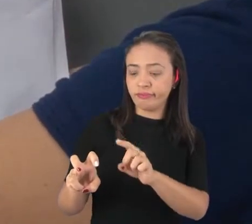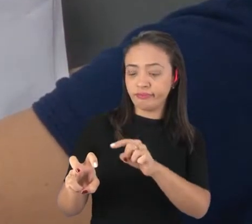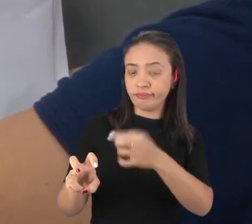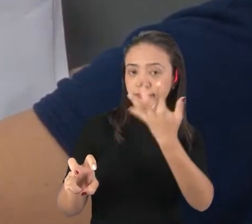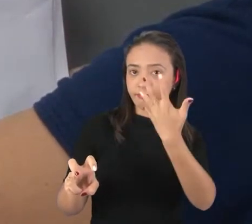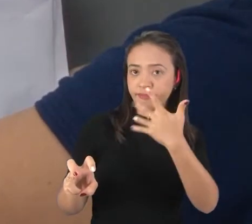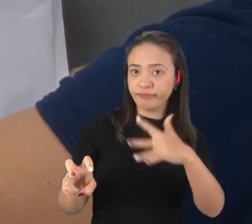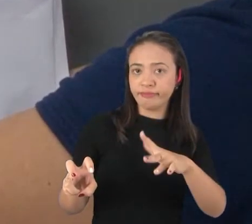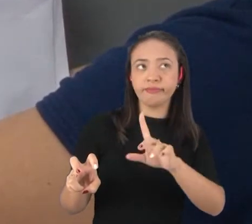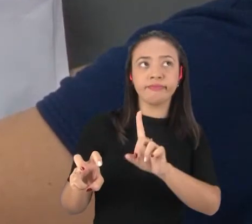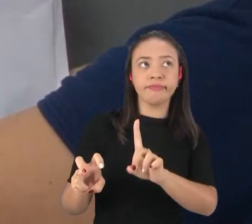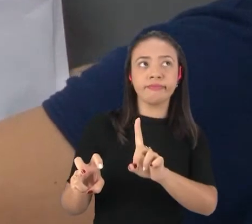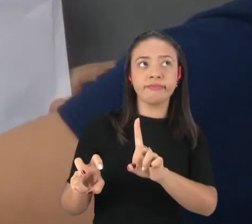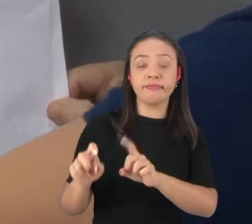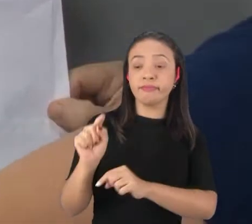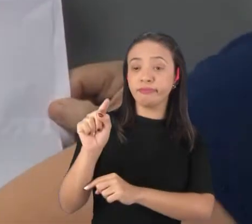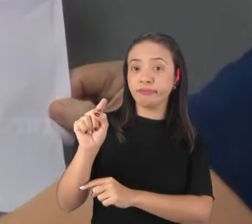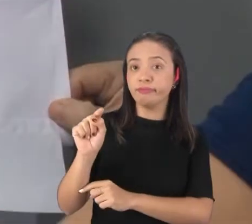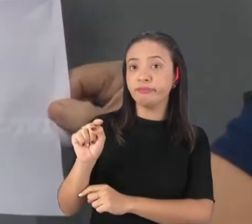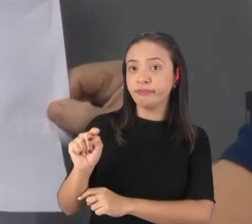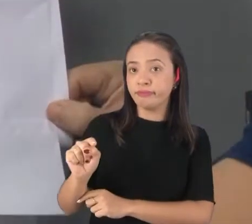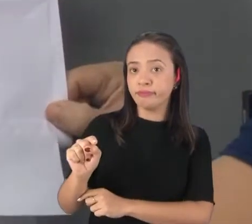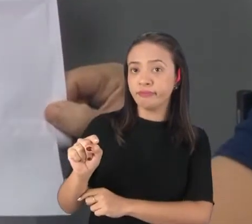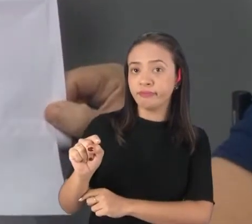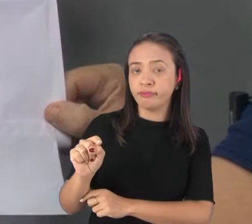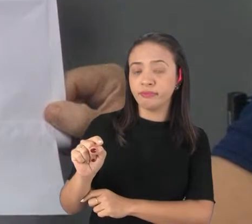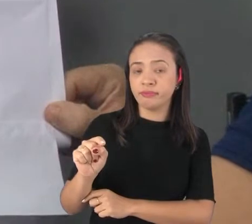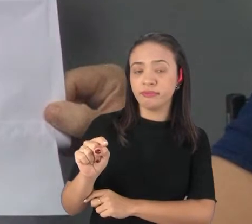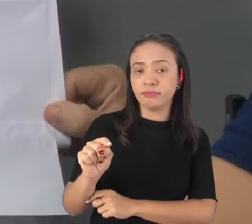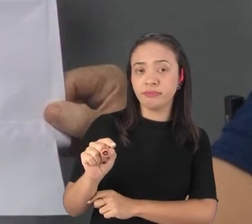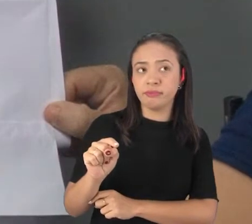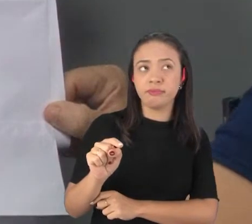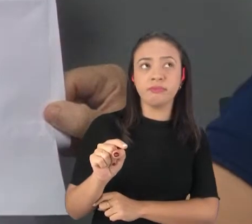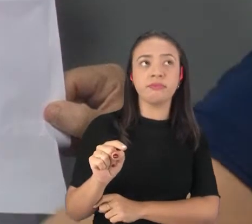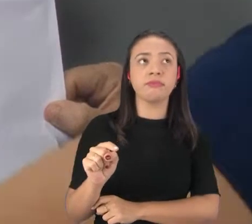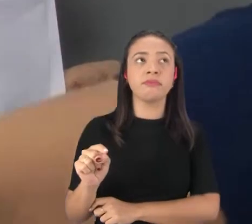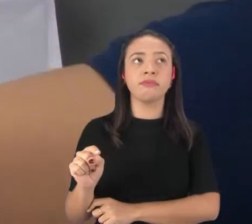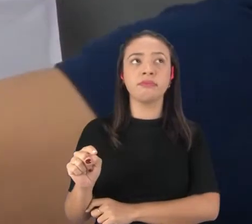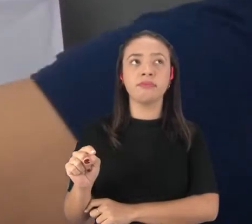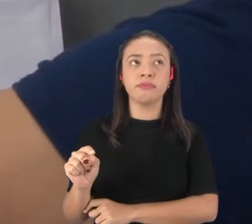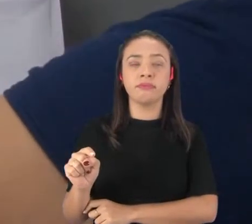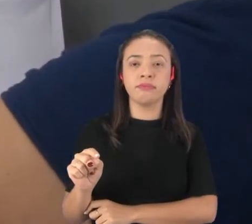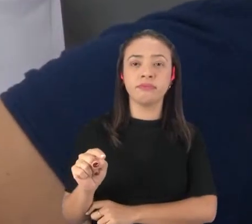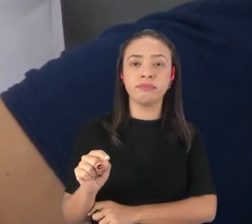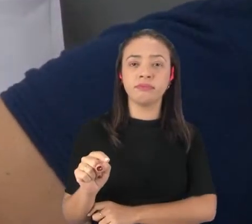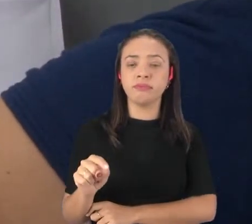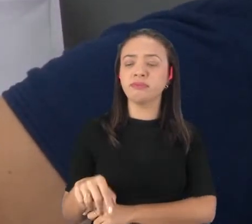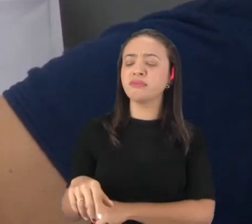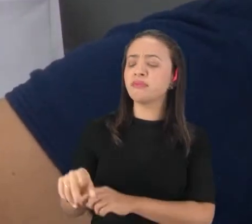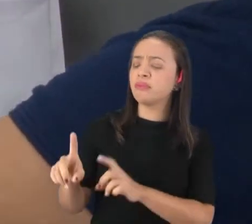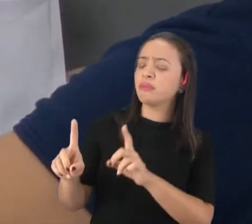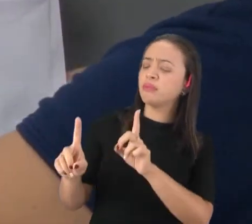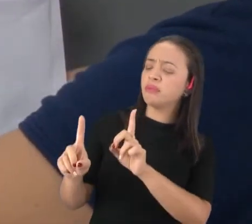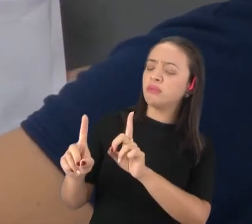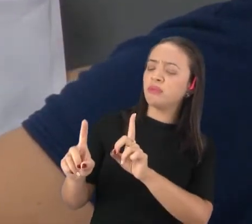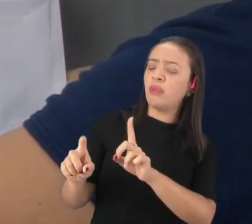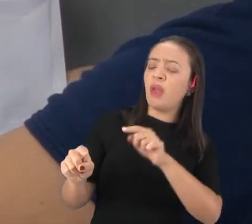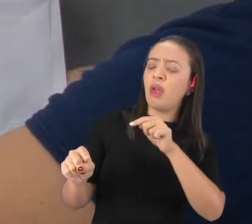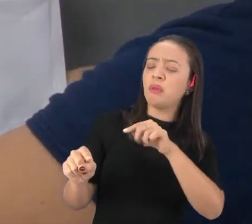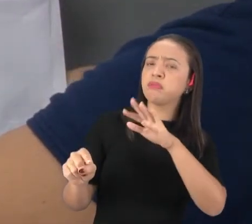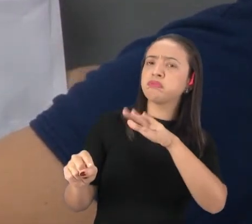Ó, os 2 pontos aqui. Ó. E falou. Ei, menino,